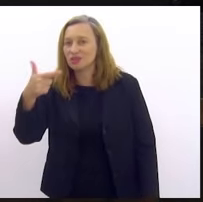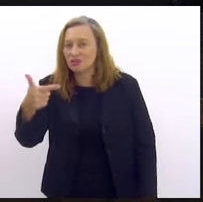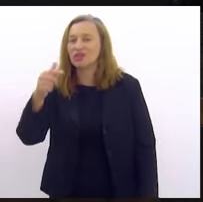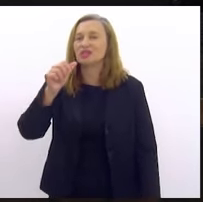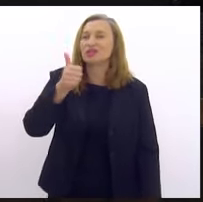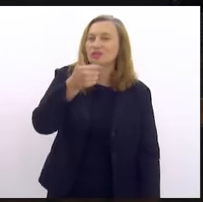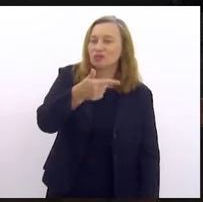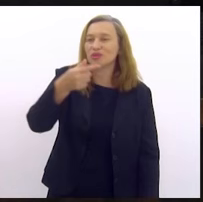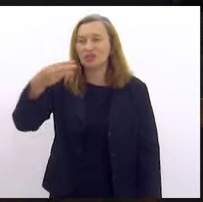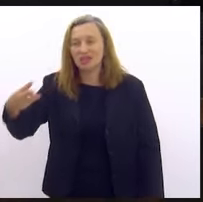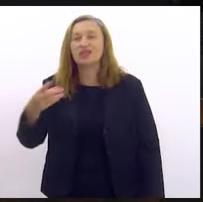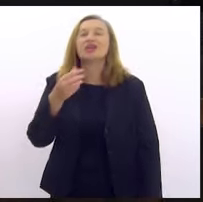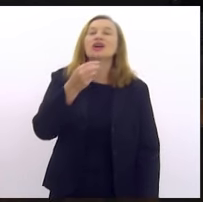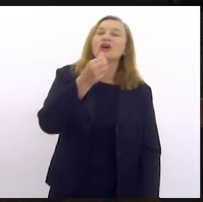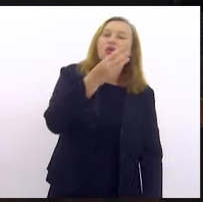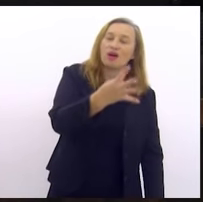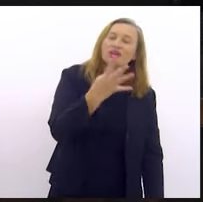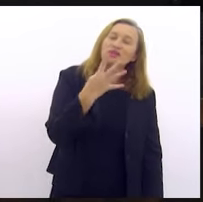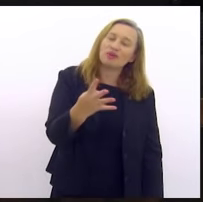2.192-A/2013,